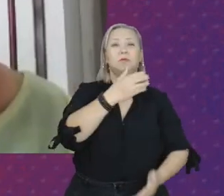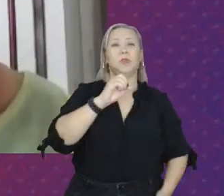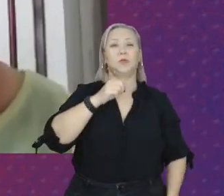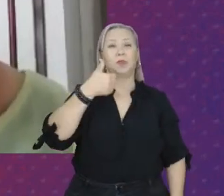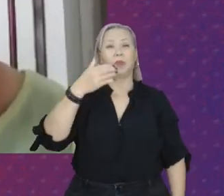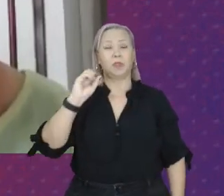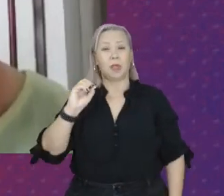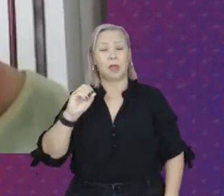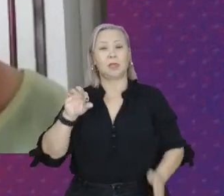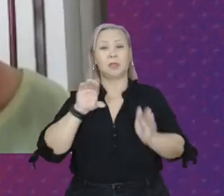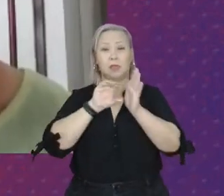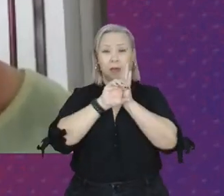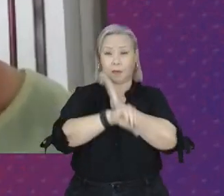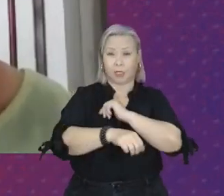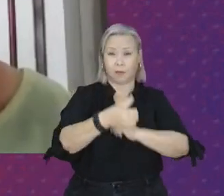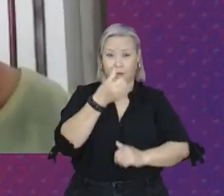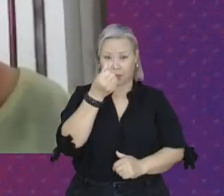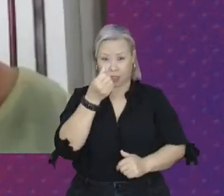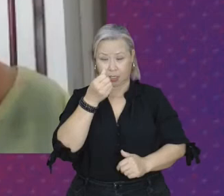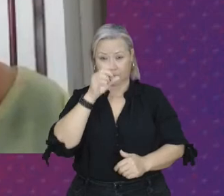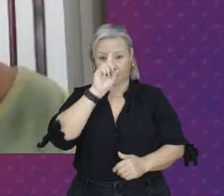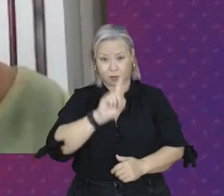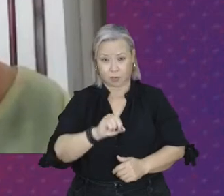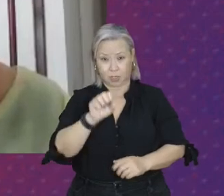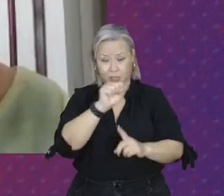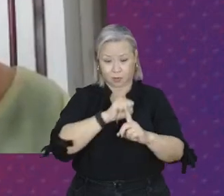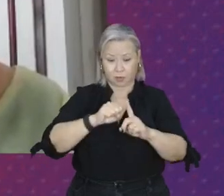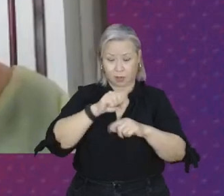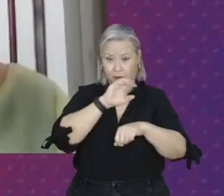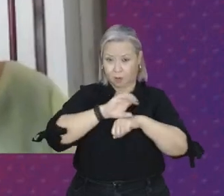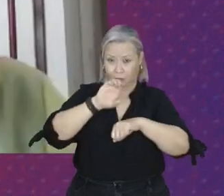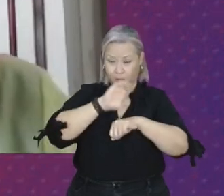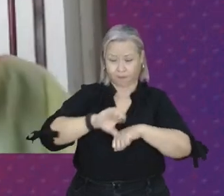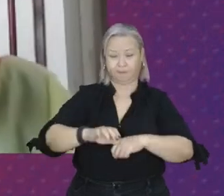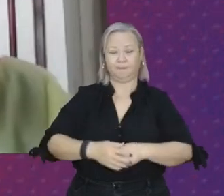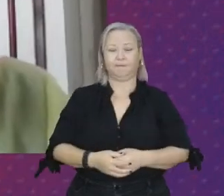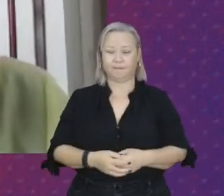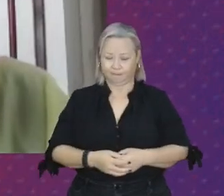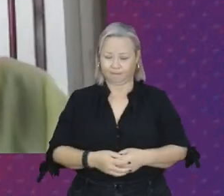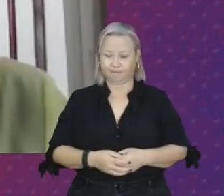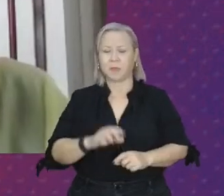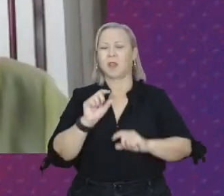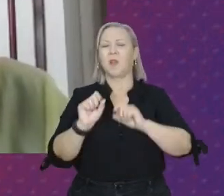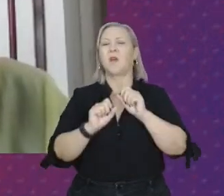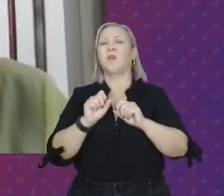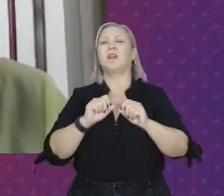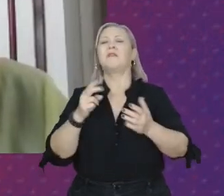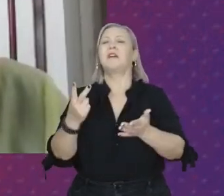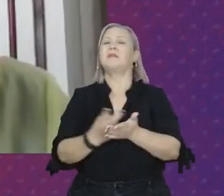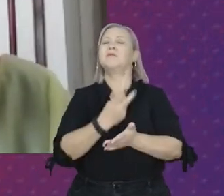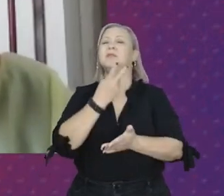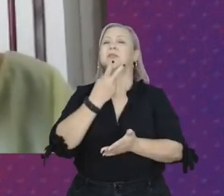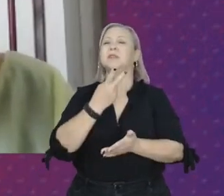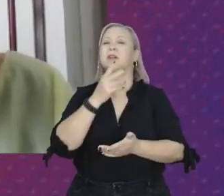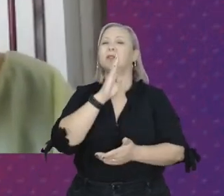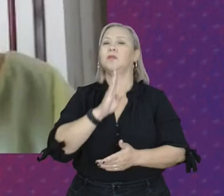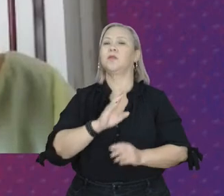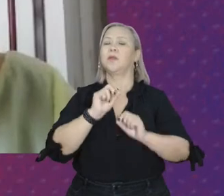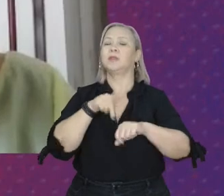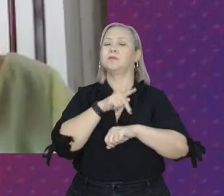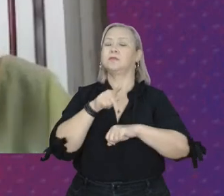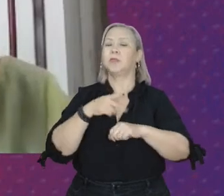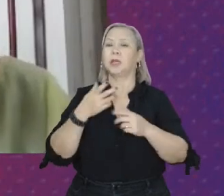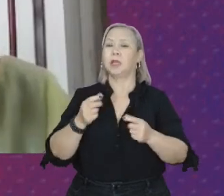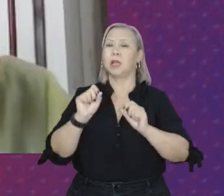capítulo 6º sobre direitos sociais de nossa Constituição. Mas o que vem ocorrendo no país